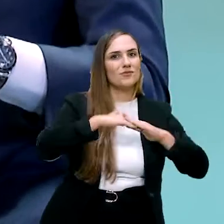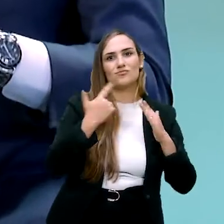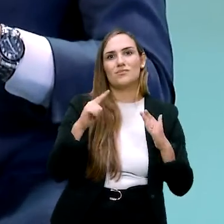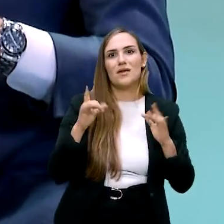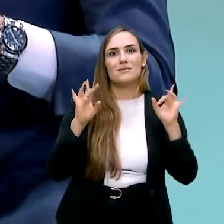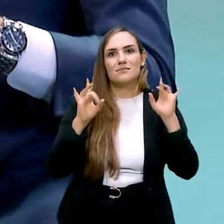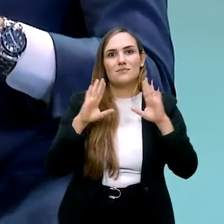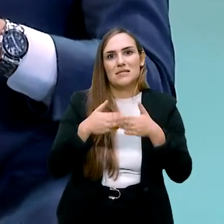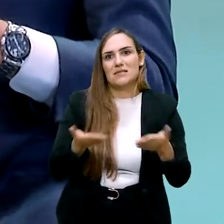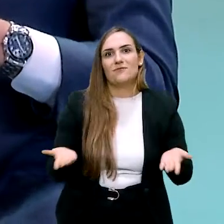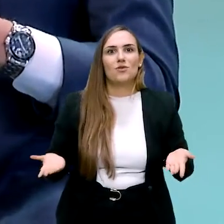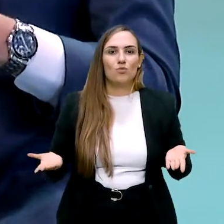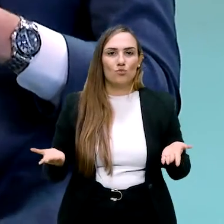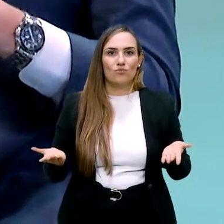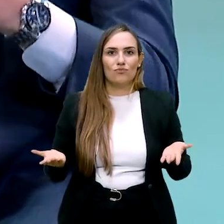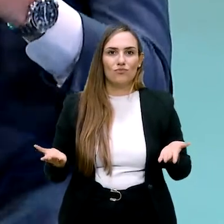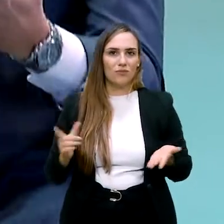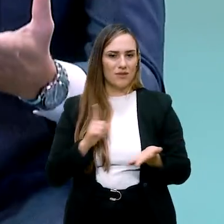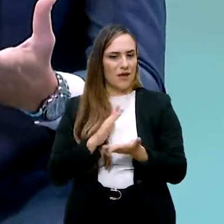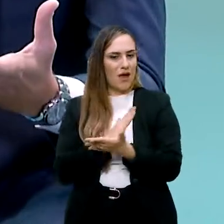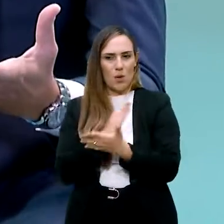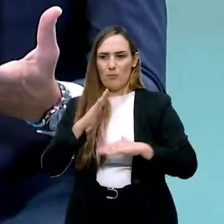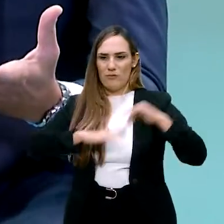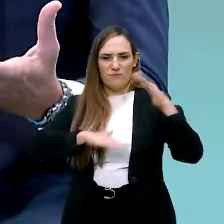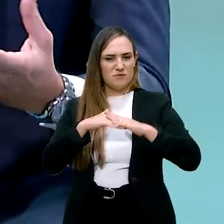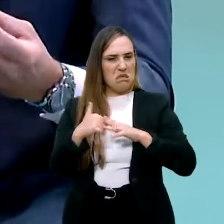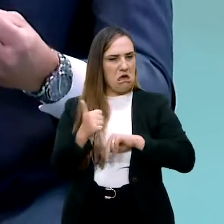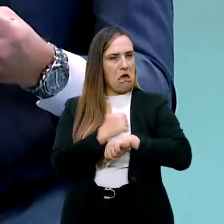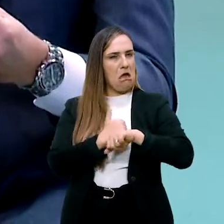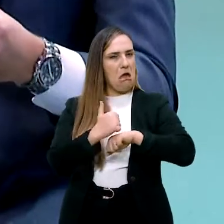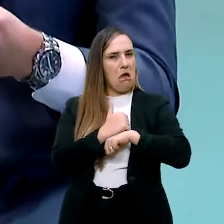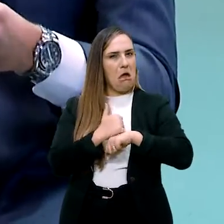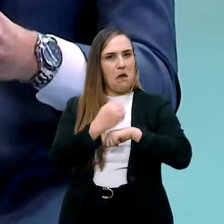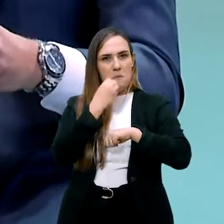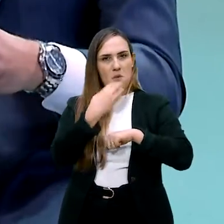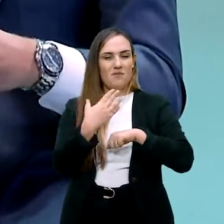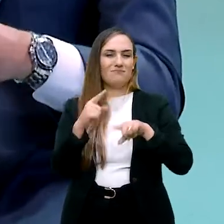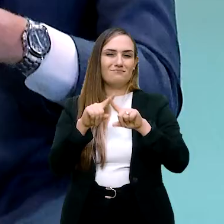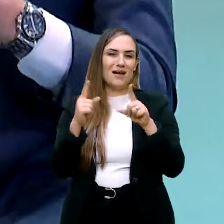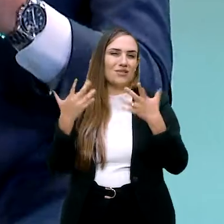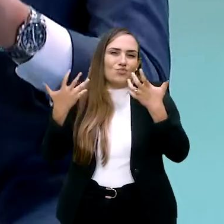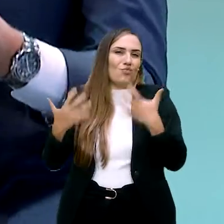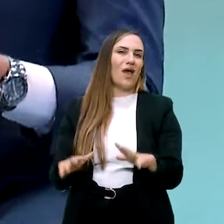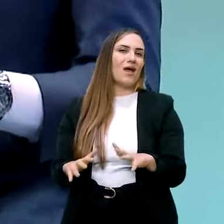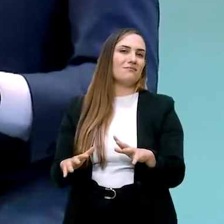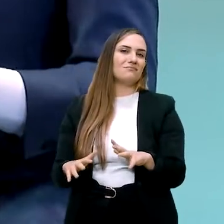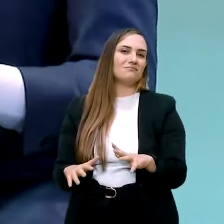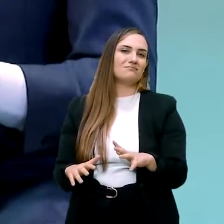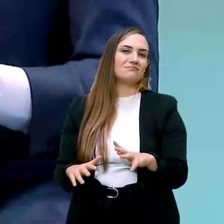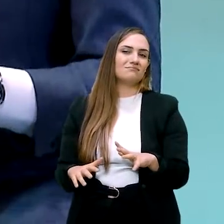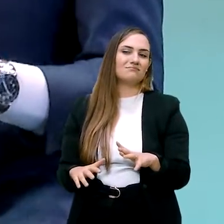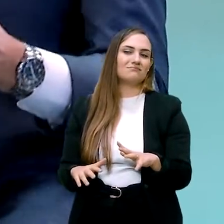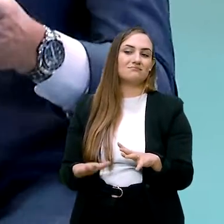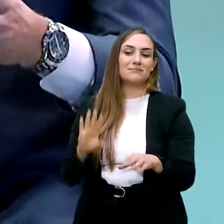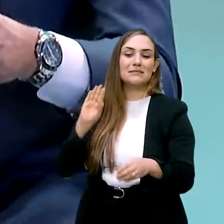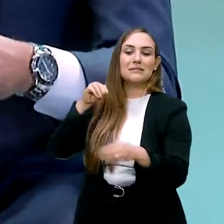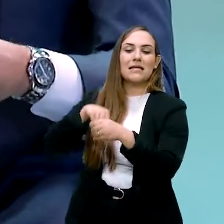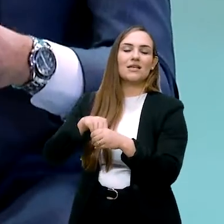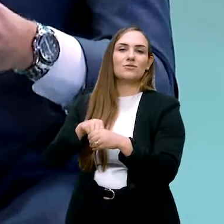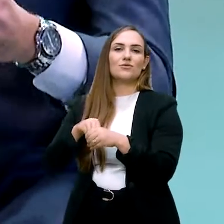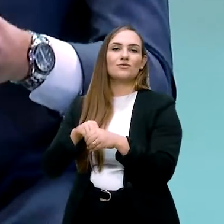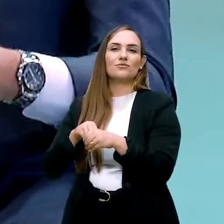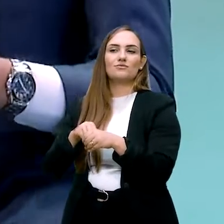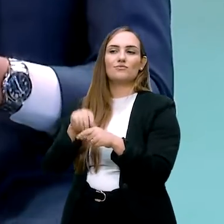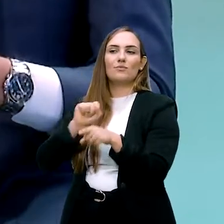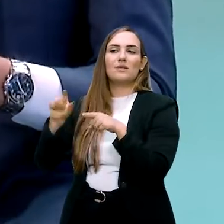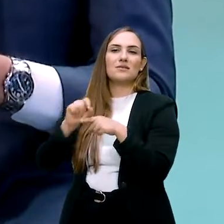Alguns profissionais são extremamente qualificados e eles não entram em acordo com a operadora em relação